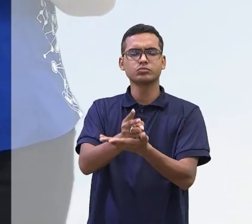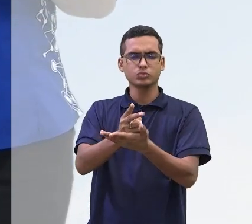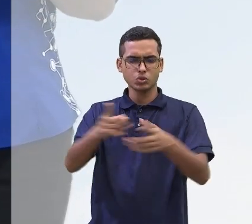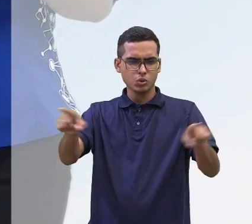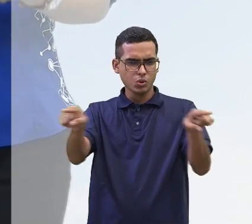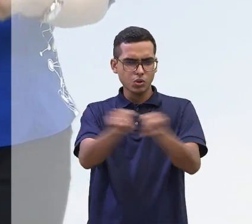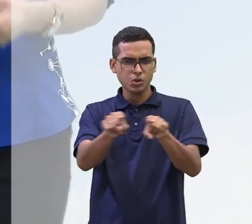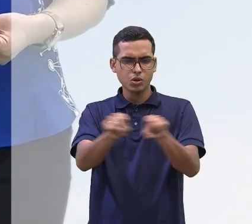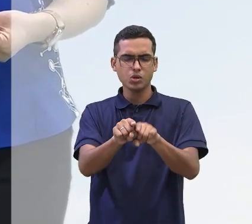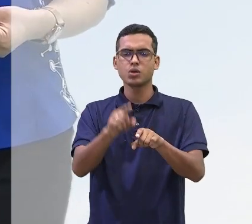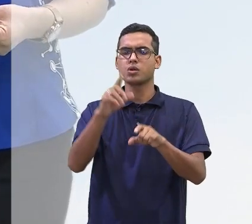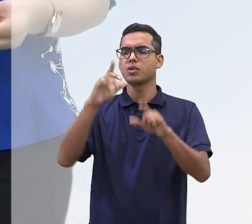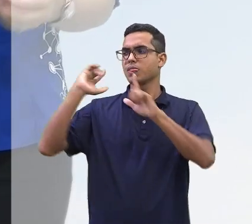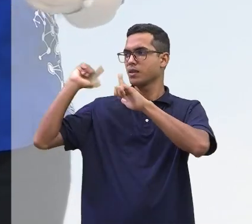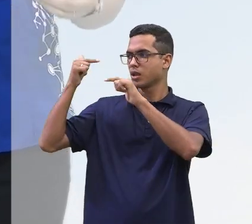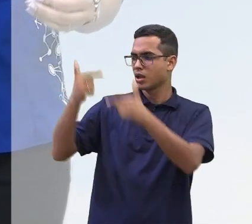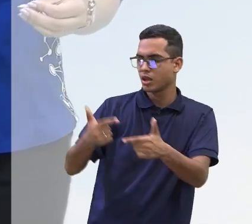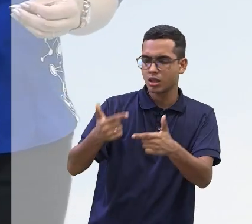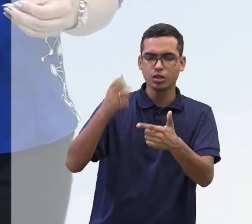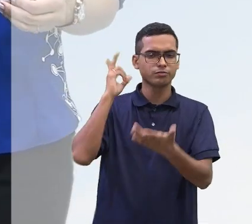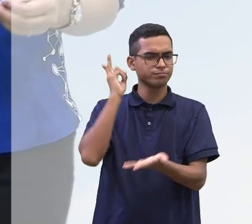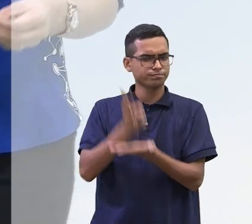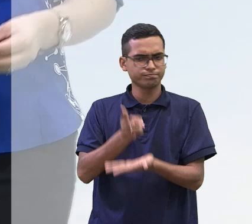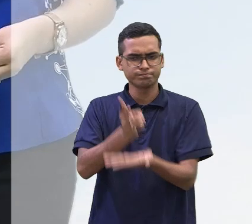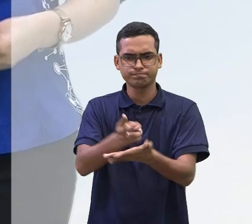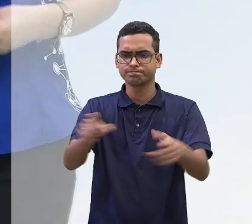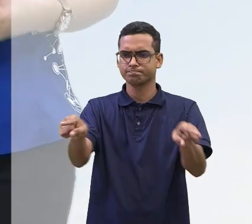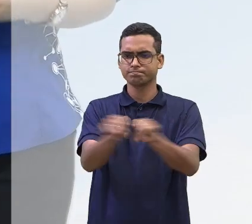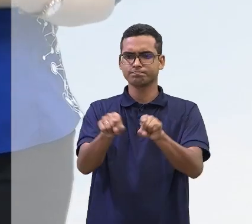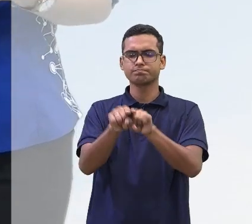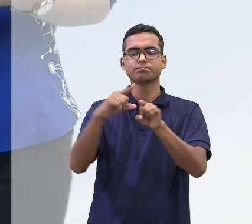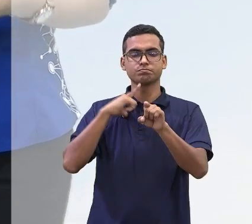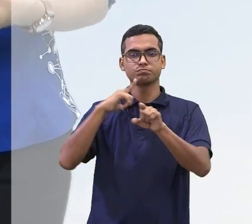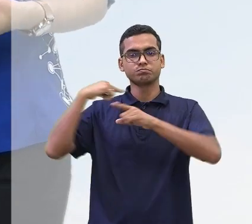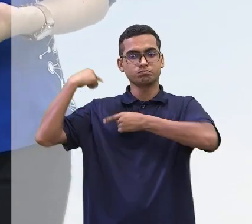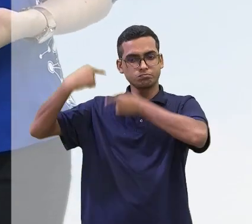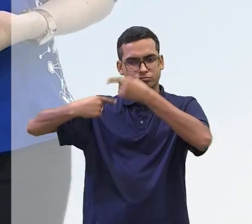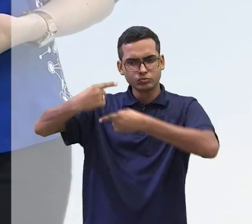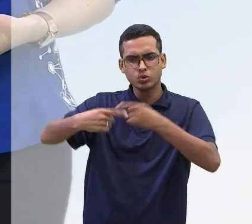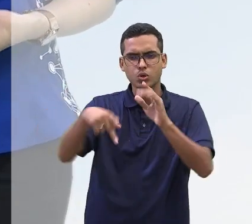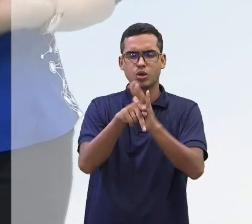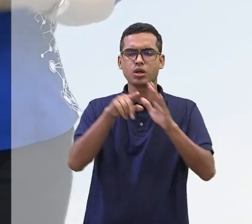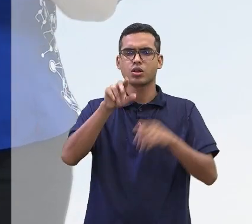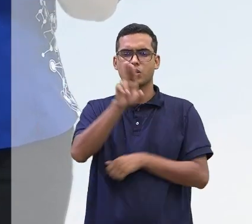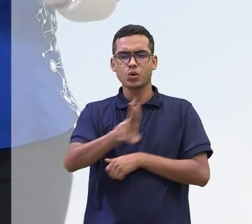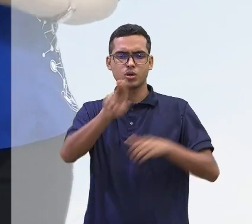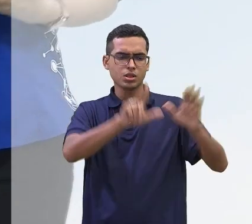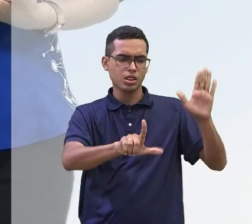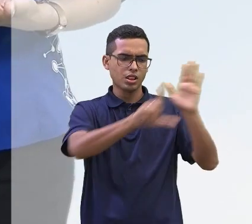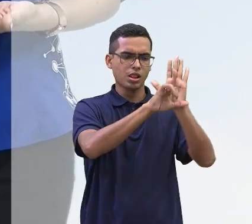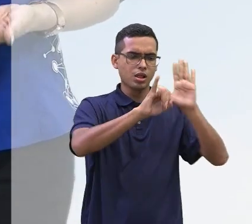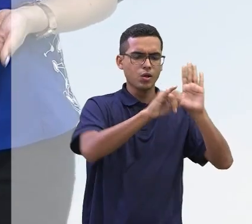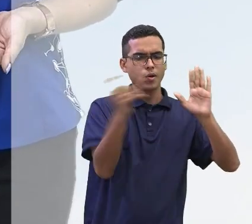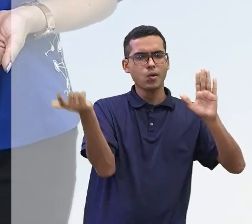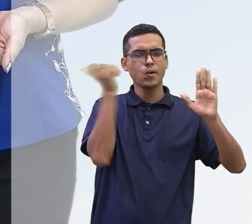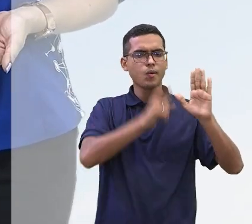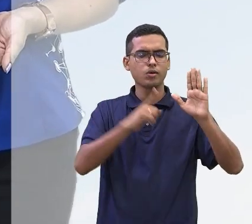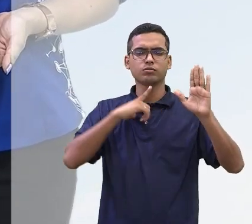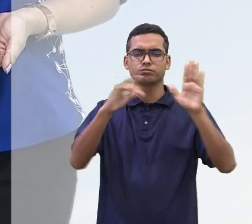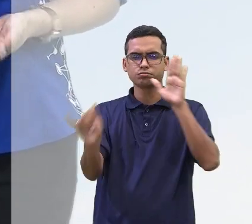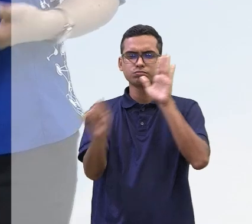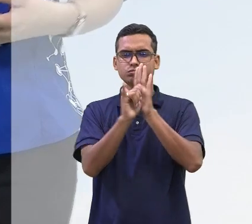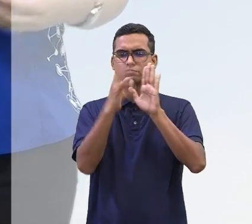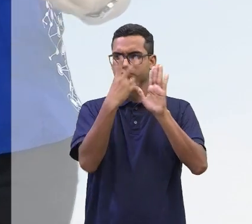preservar as suas tradições e para isso eles vão, por meio de leis, tentar resgatar essa